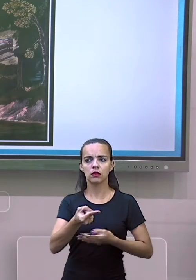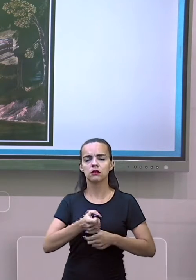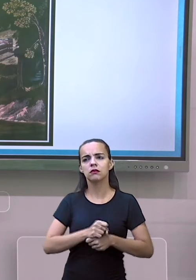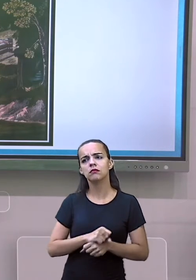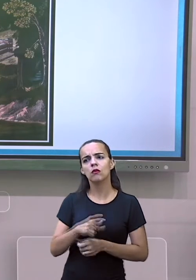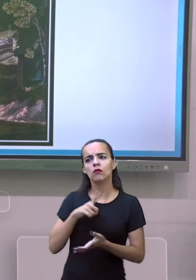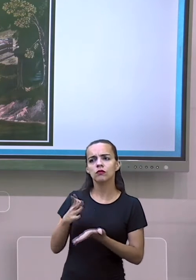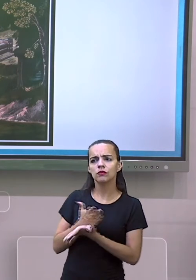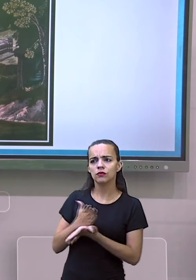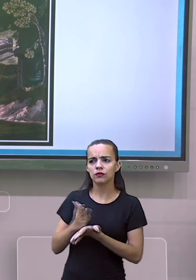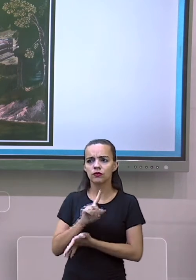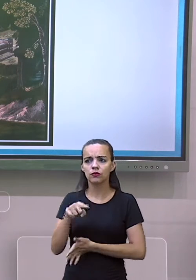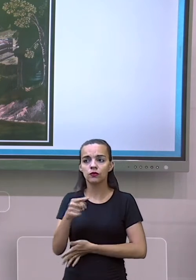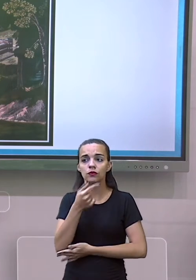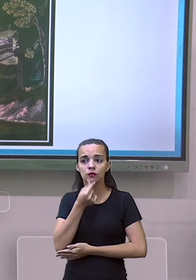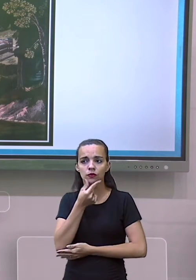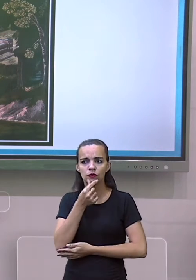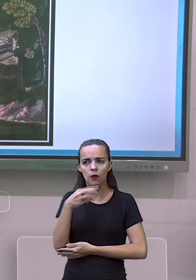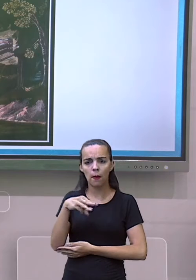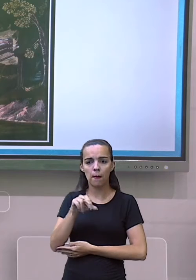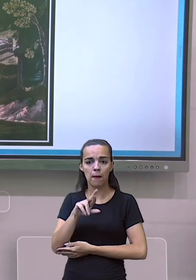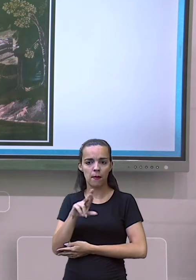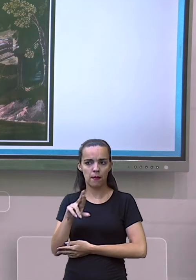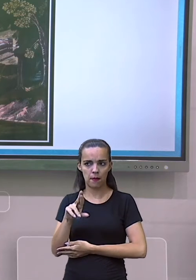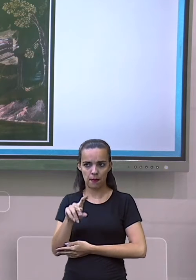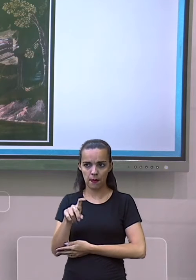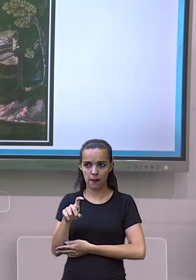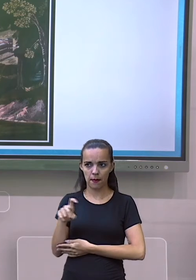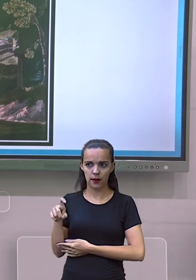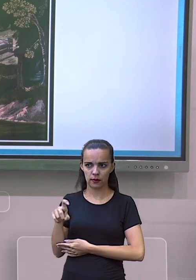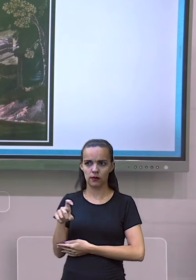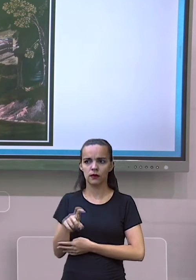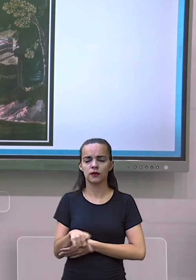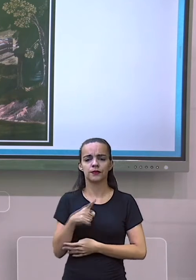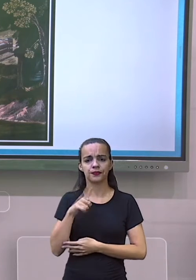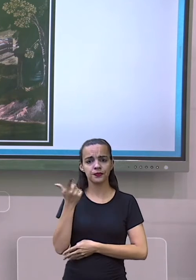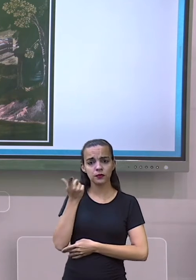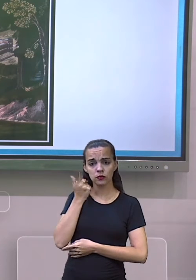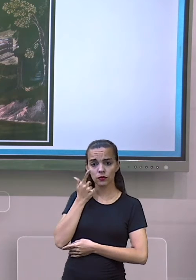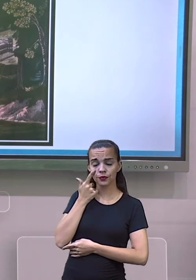Engels. Engels, no inglês, nós vamos ver